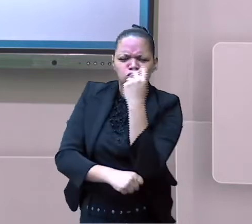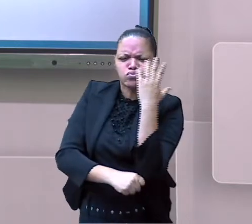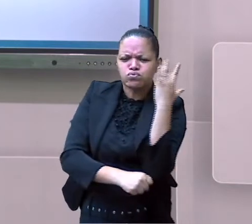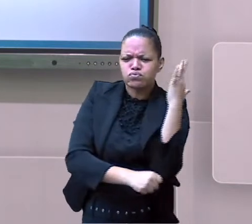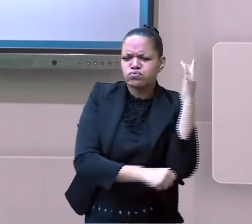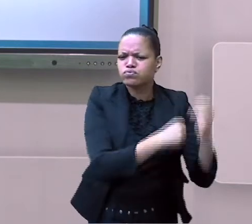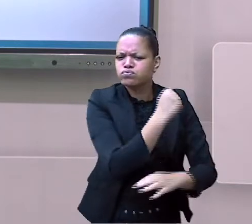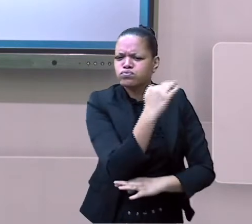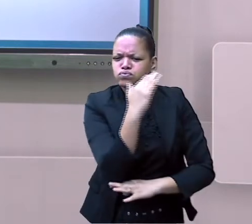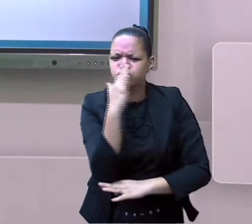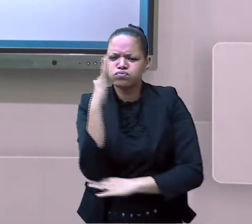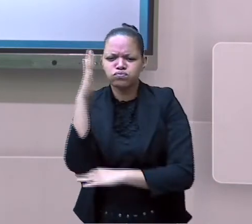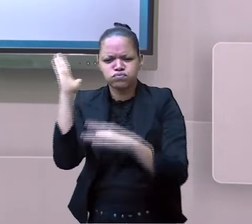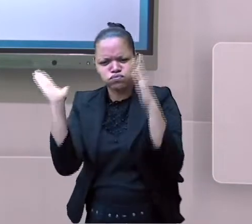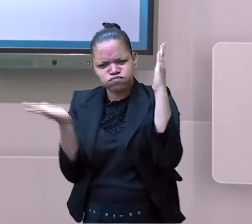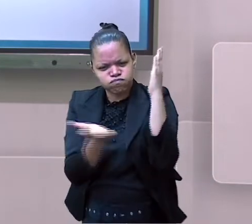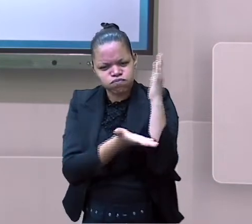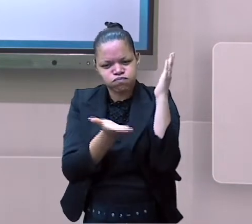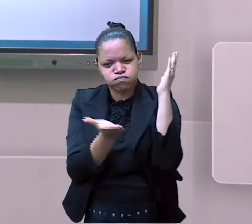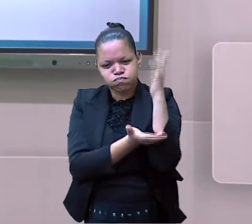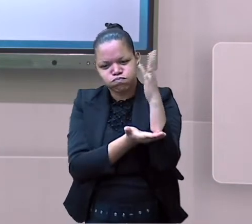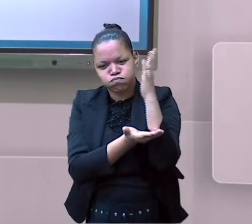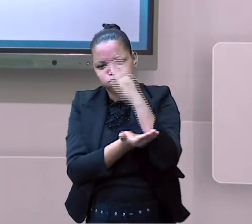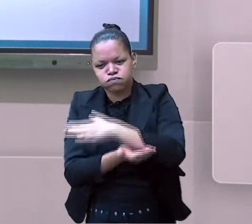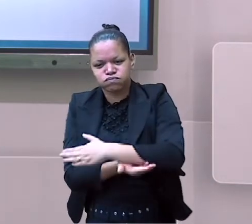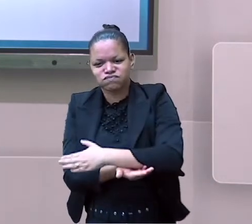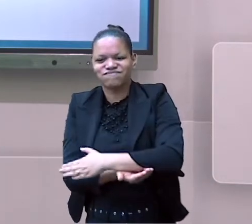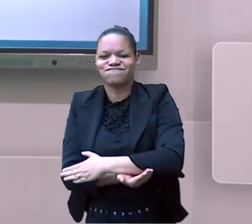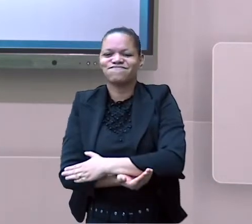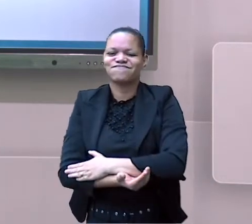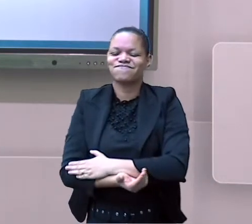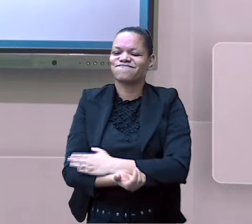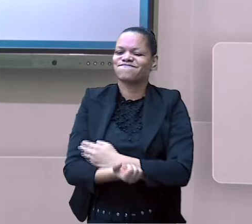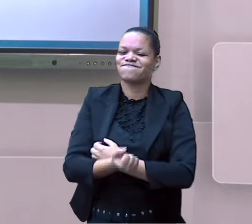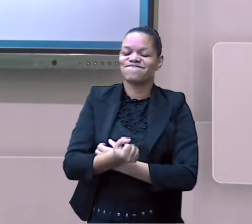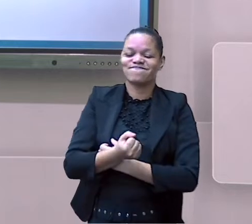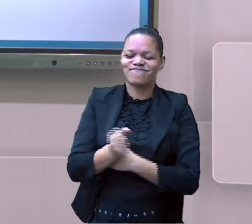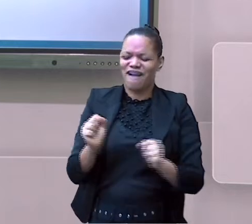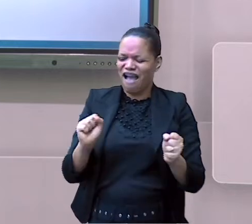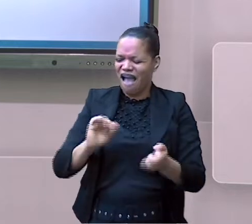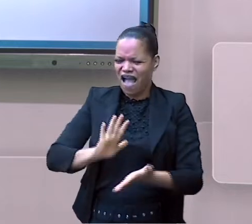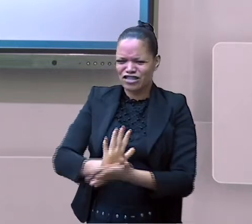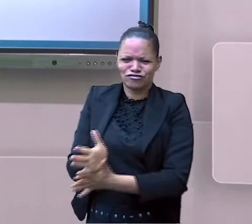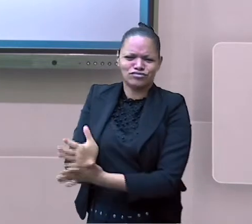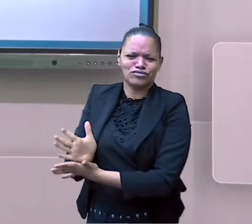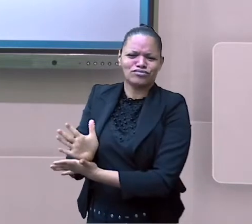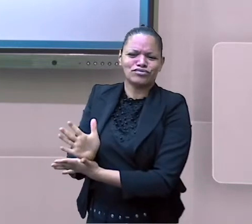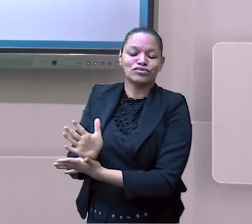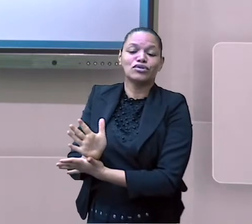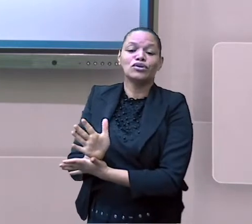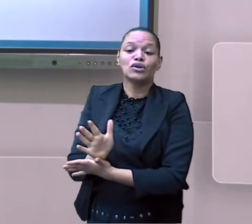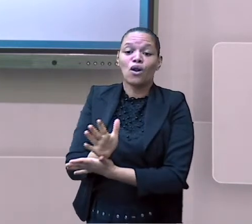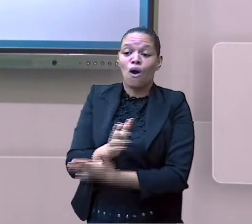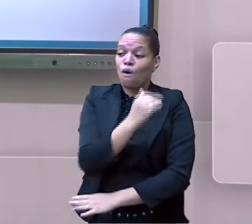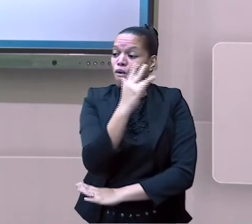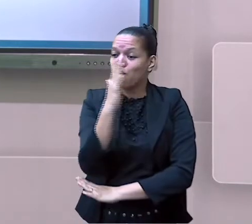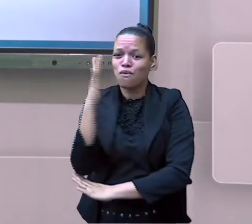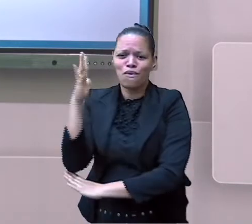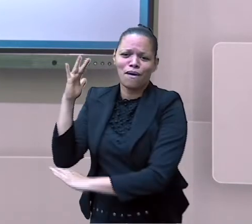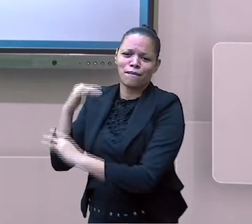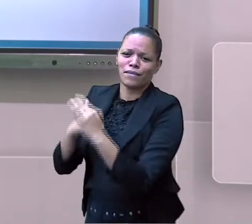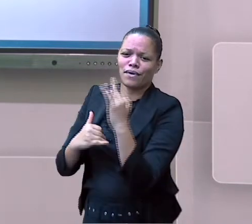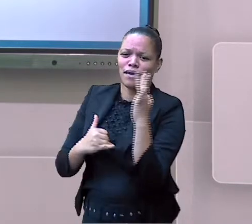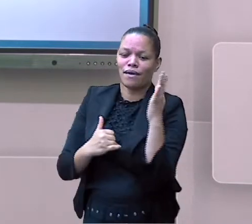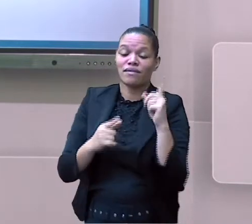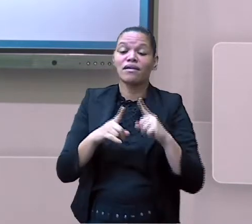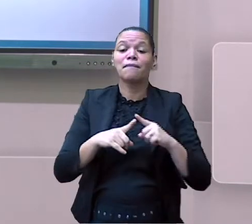meio ambiente, mas que elas também tenha consciência que não estão fazendo o papel dela, que